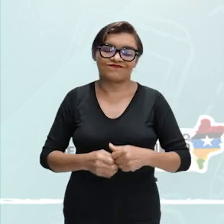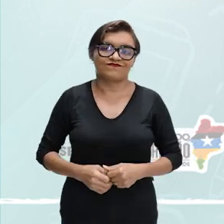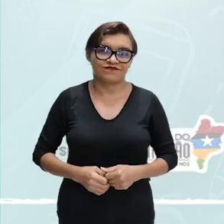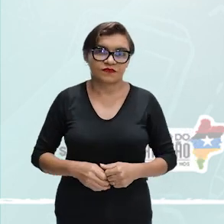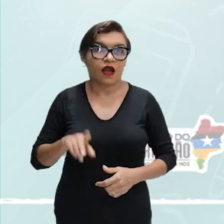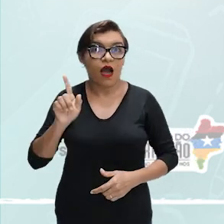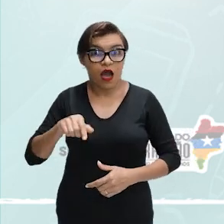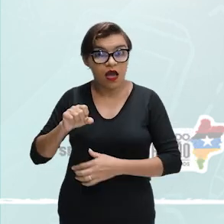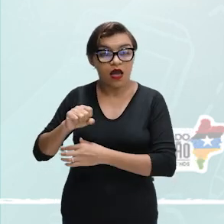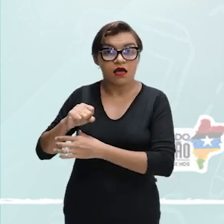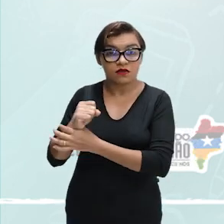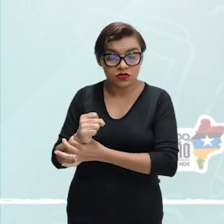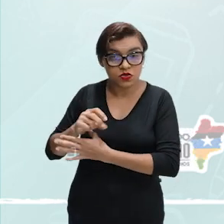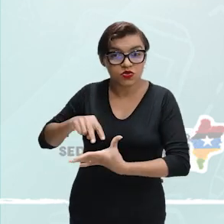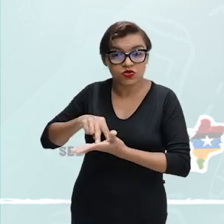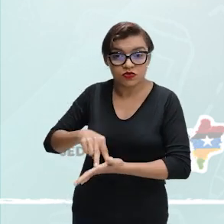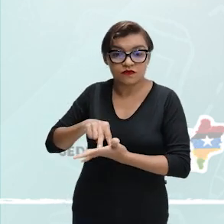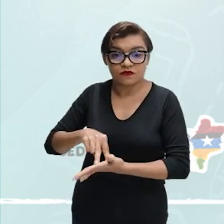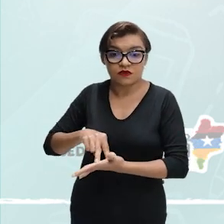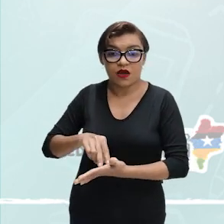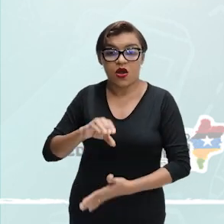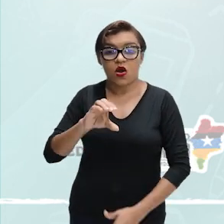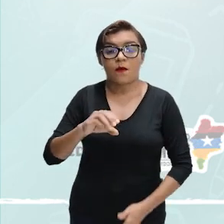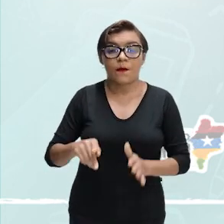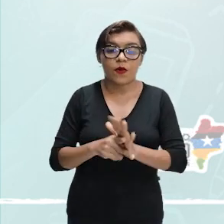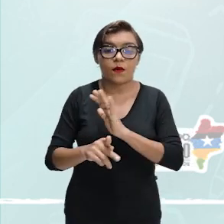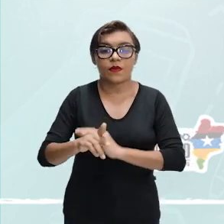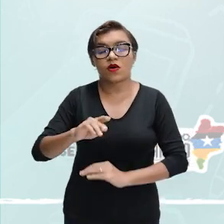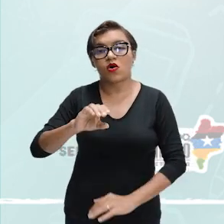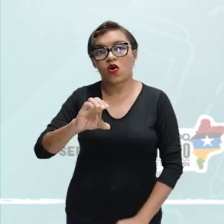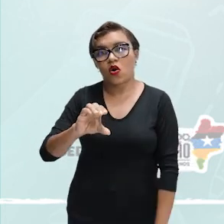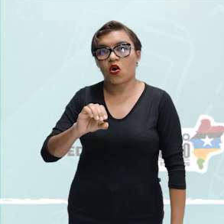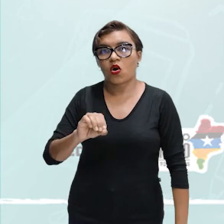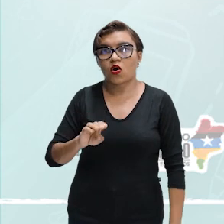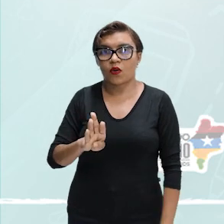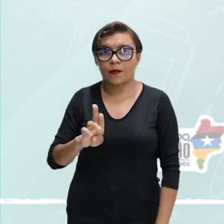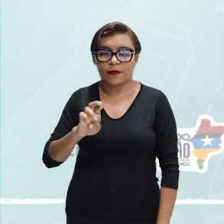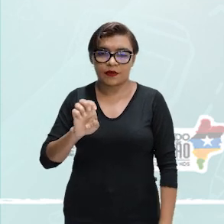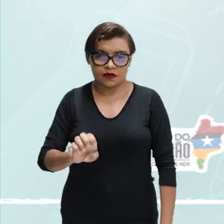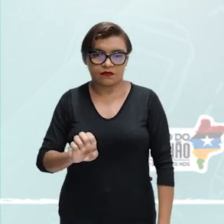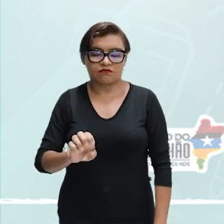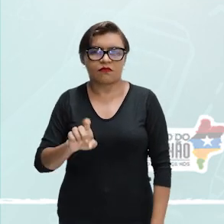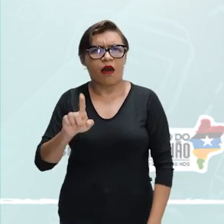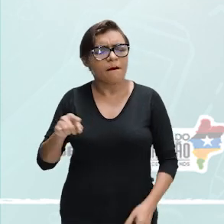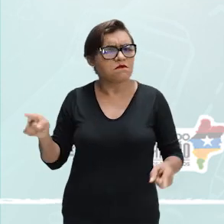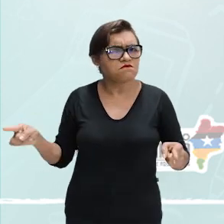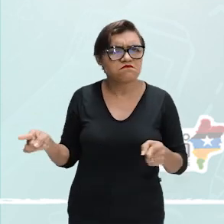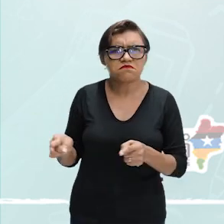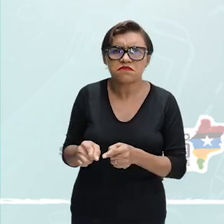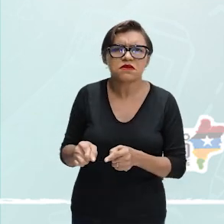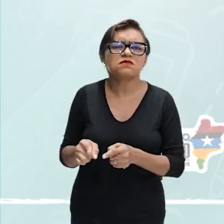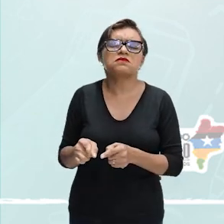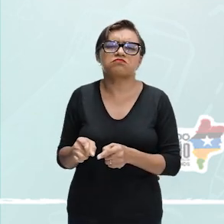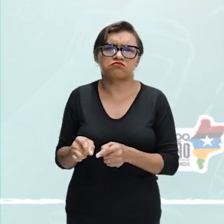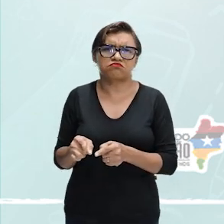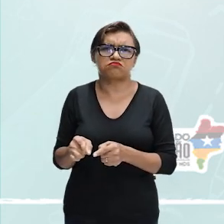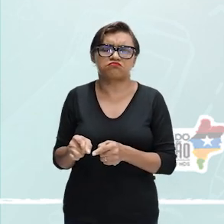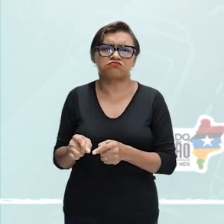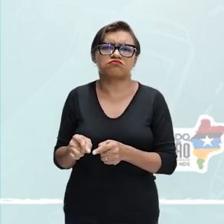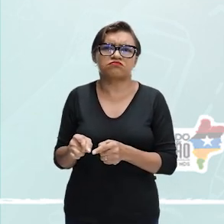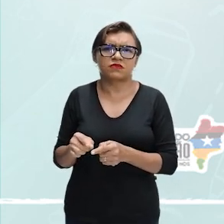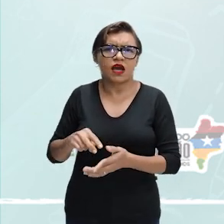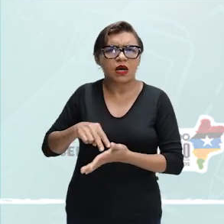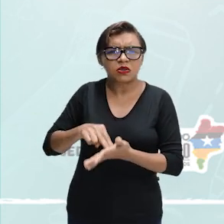Essa é a resistividade do cobre. Ou seja, é uma resistividade muito pequena, uma resistividade muito